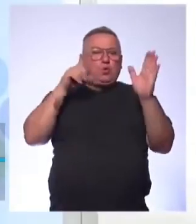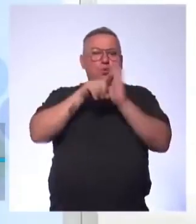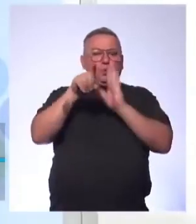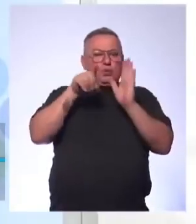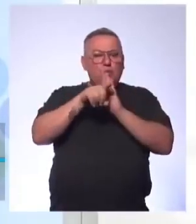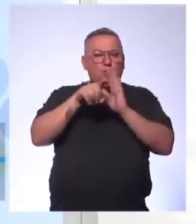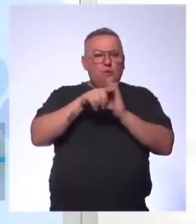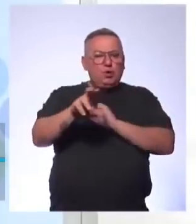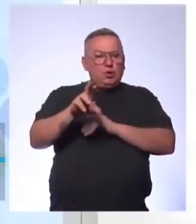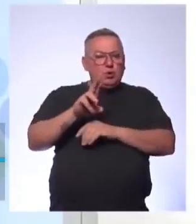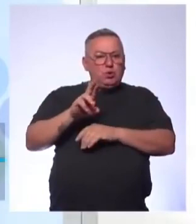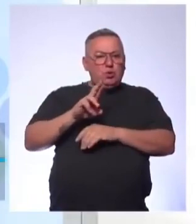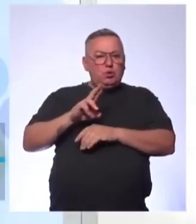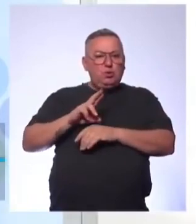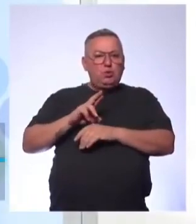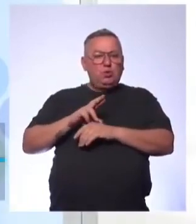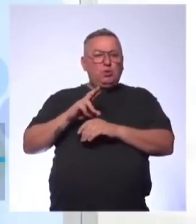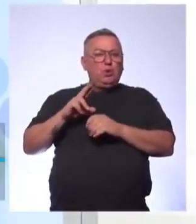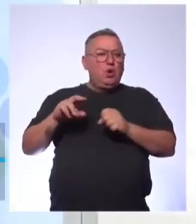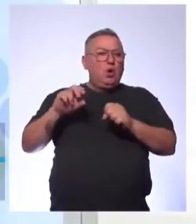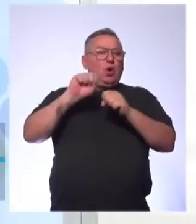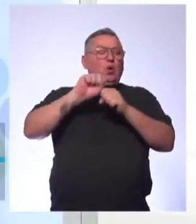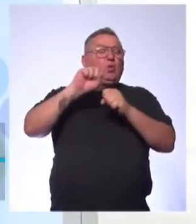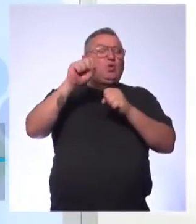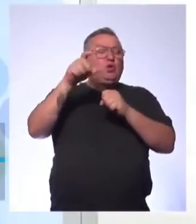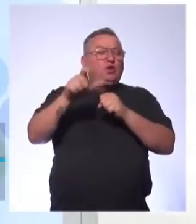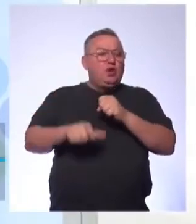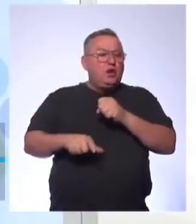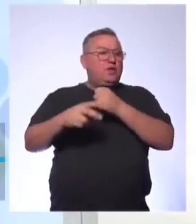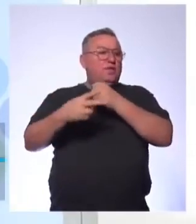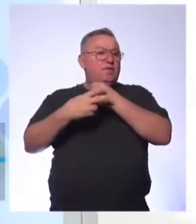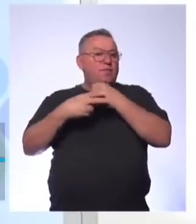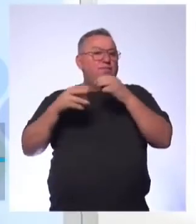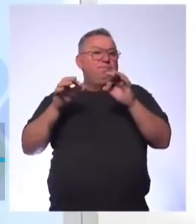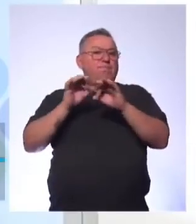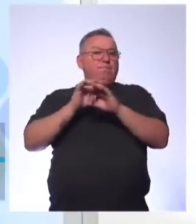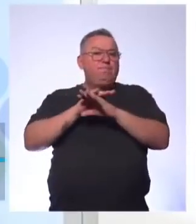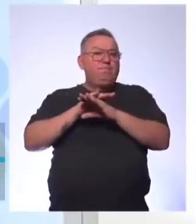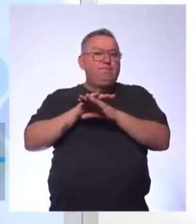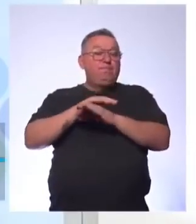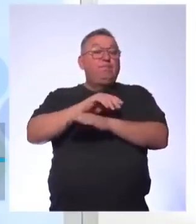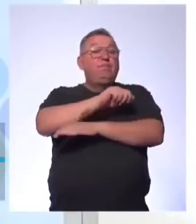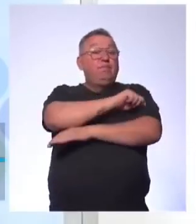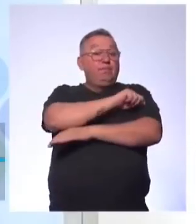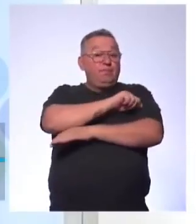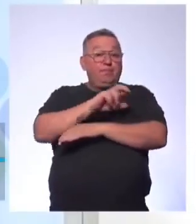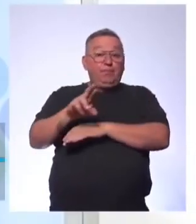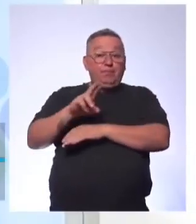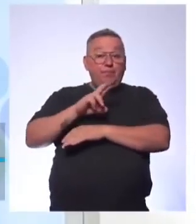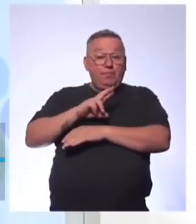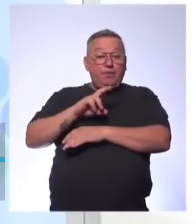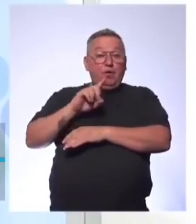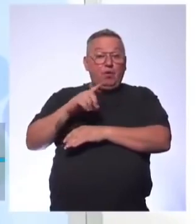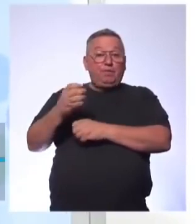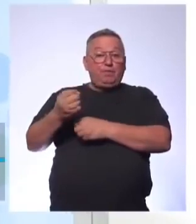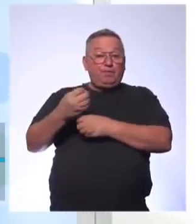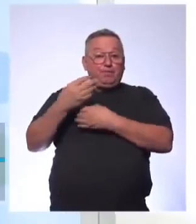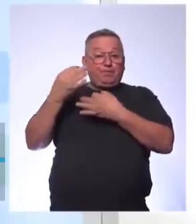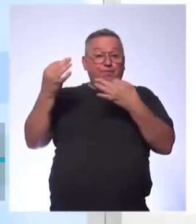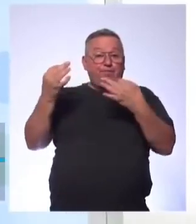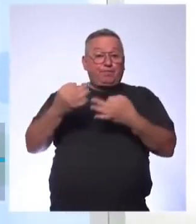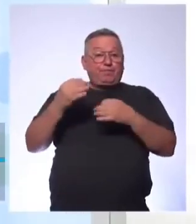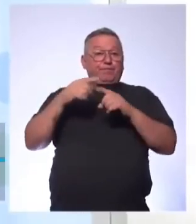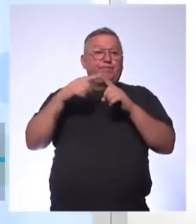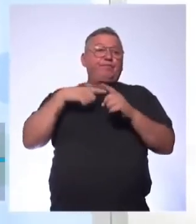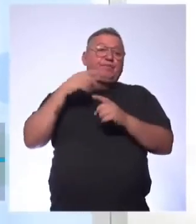questões com sujeito, verbo e complemento da oração. Alunos respondendo só com a informação correta,